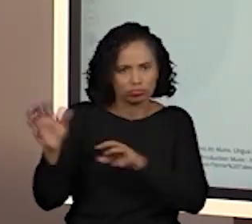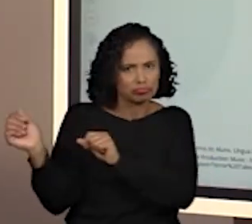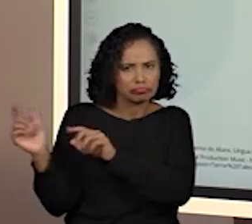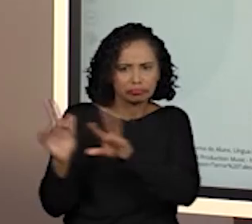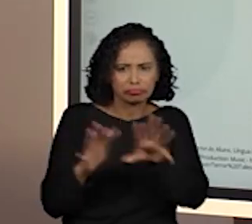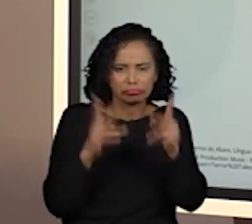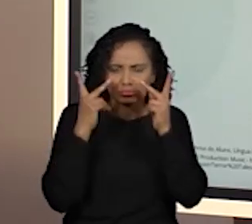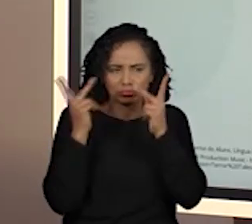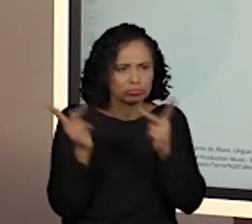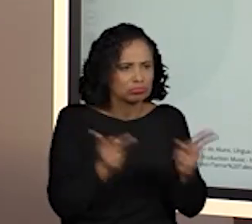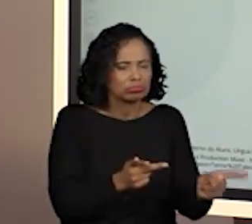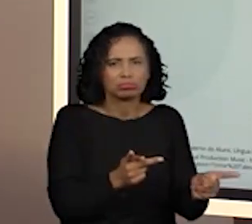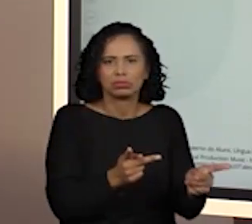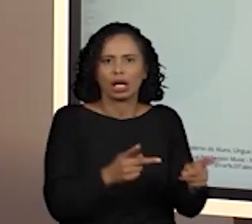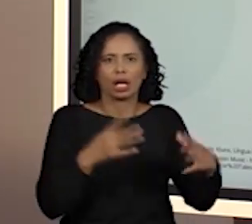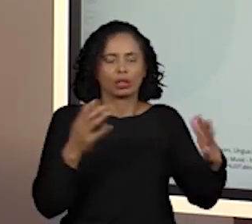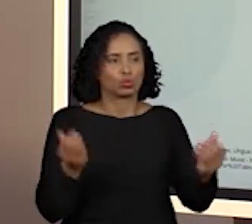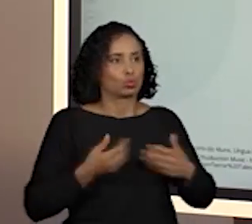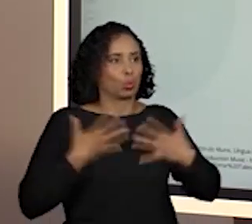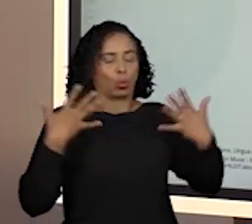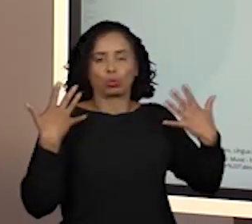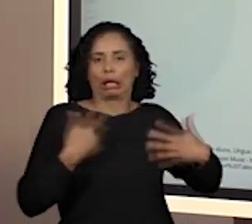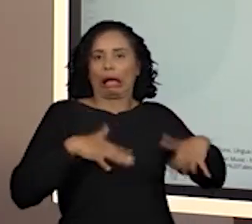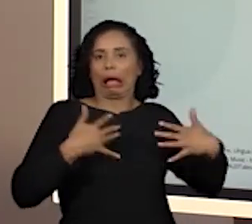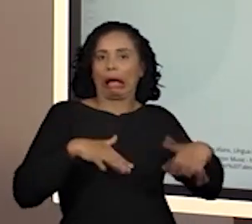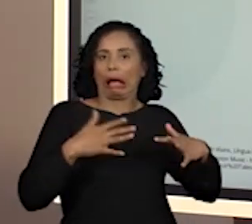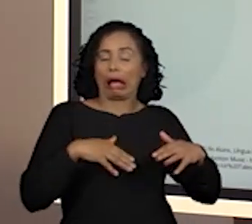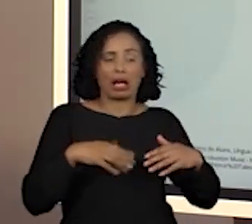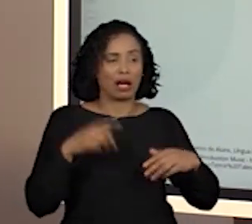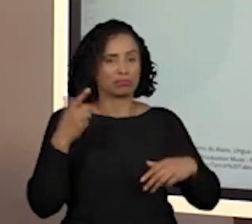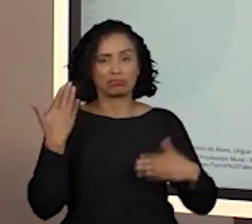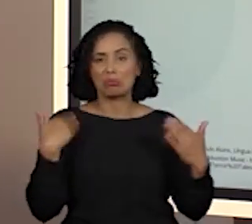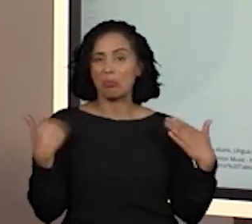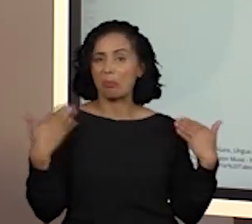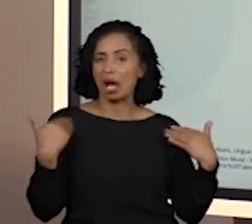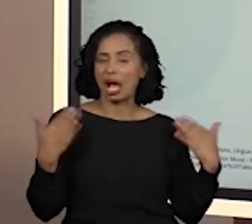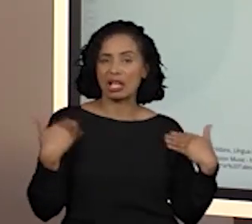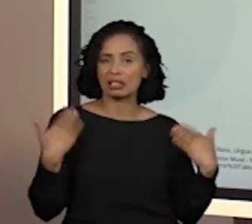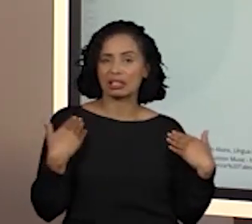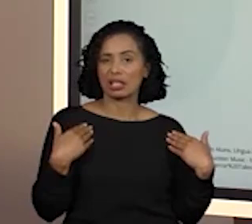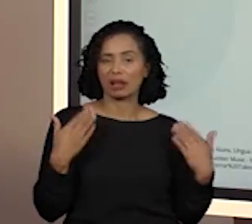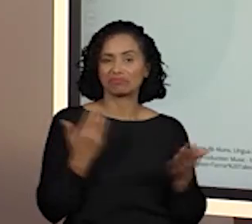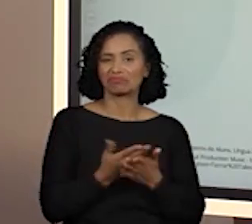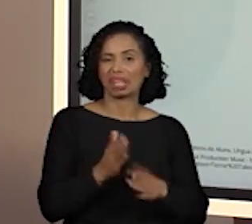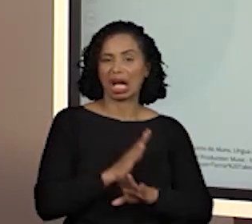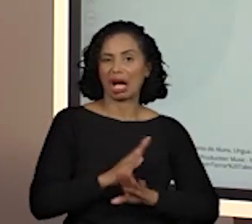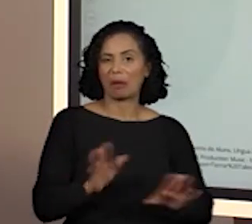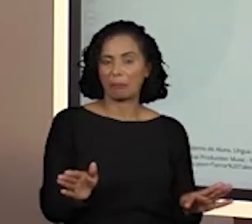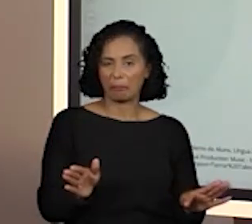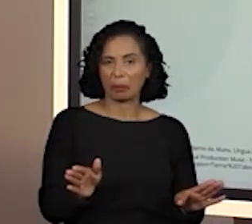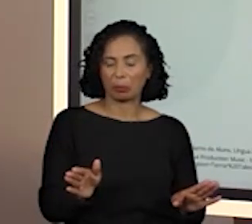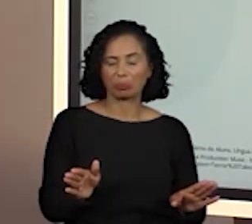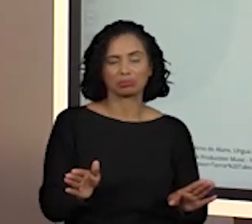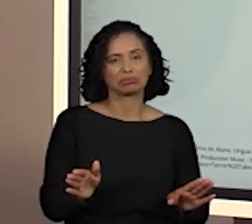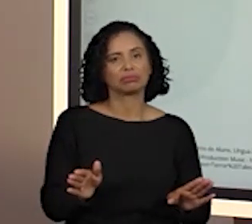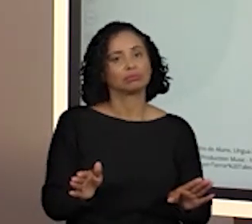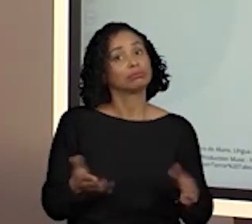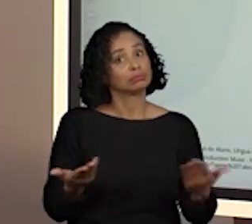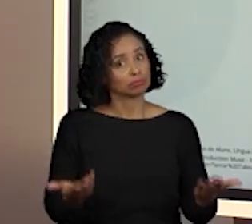foram deixando de fazer passeios no zoológico. E os animais, sem